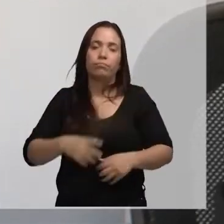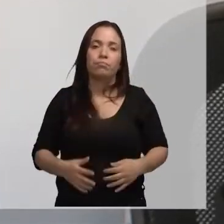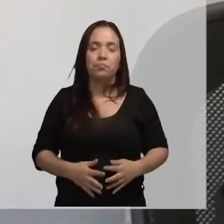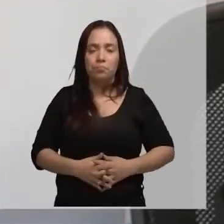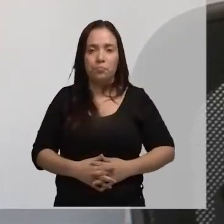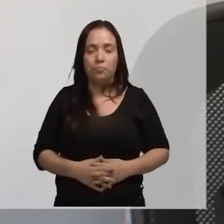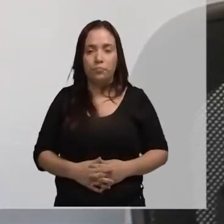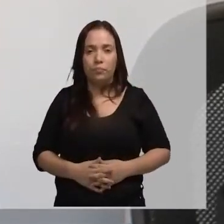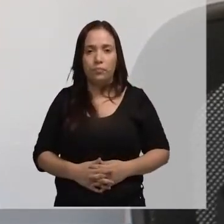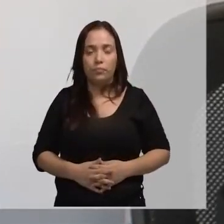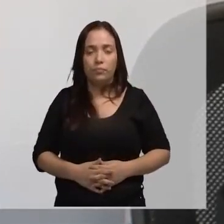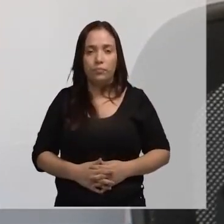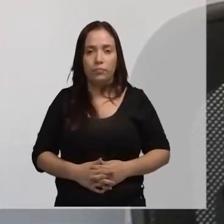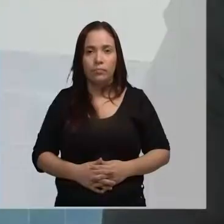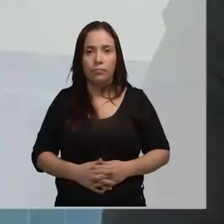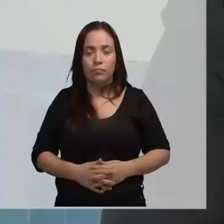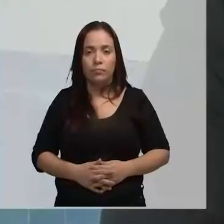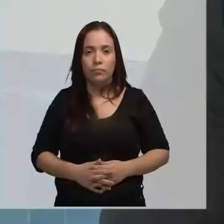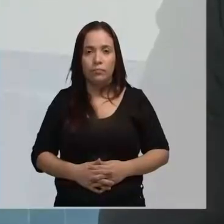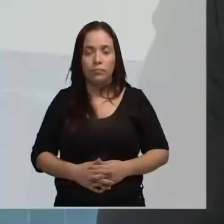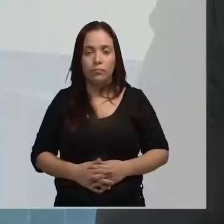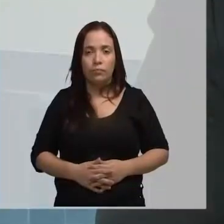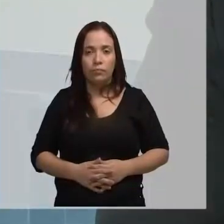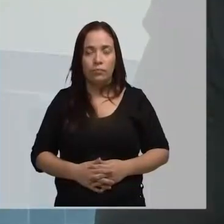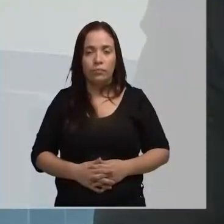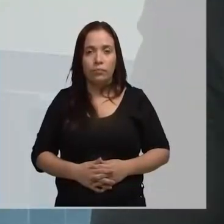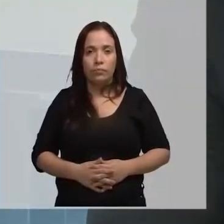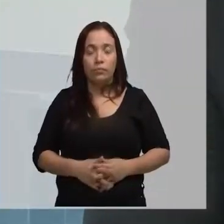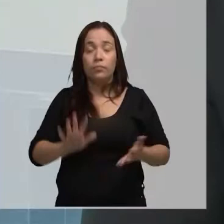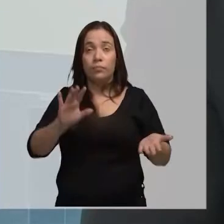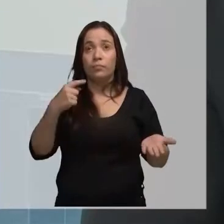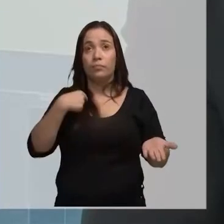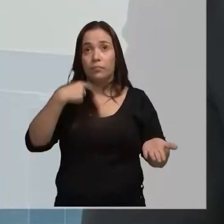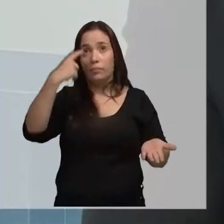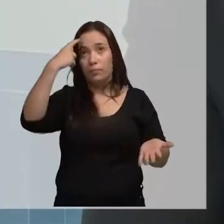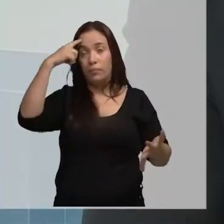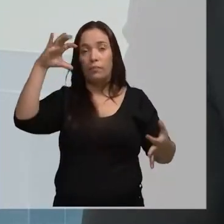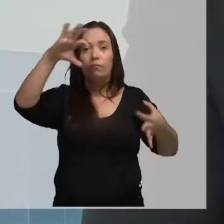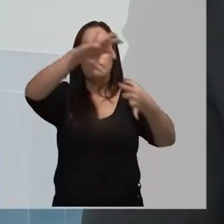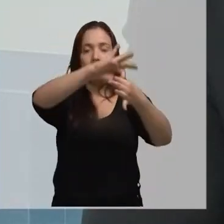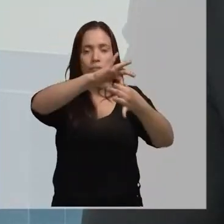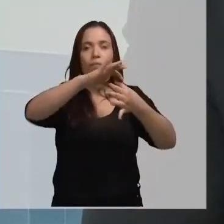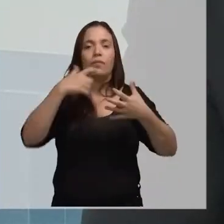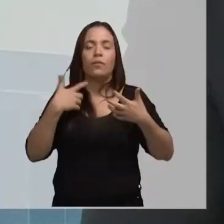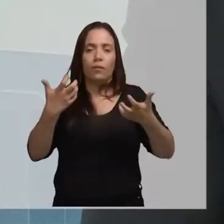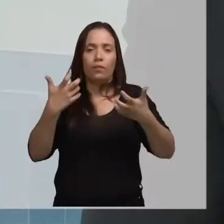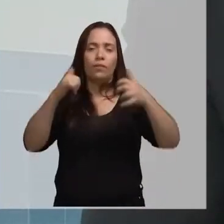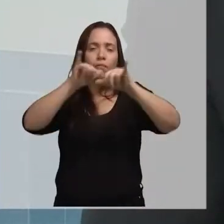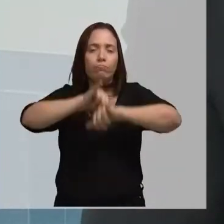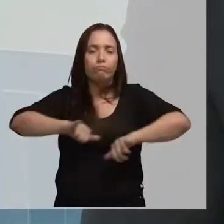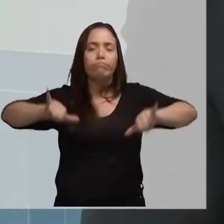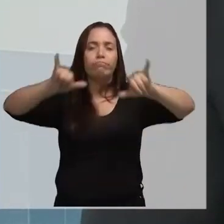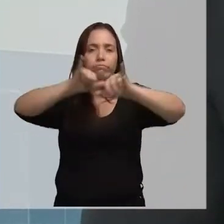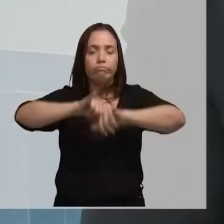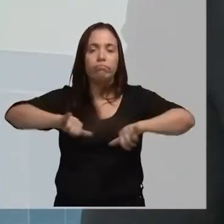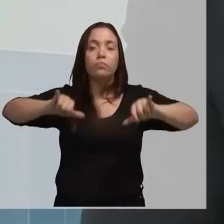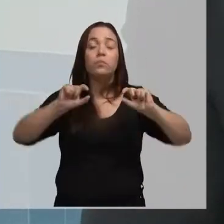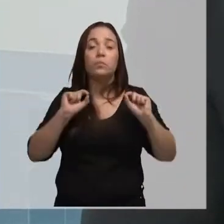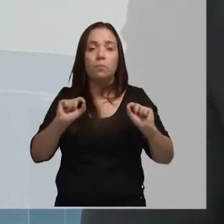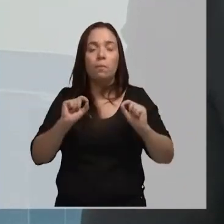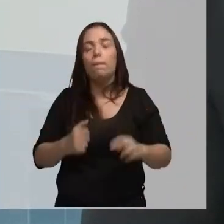deixa eu lembrar uma coisa aqui, Luiz. Eu estava querendo